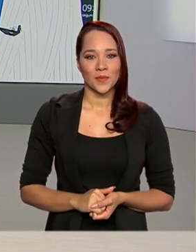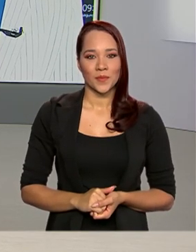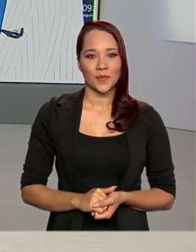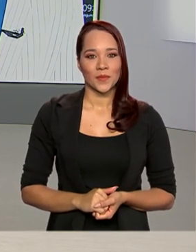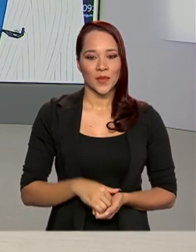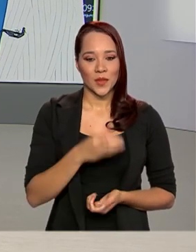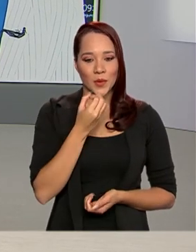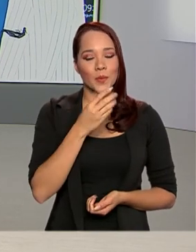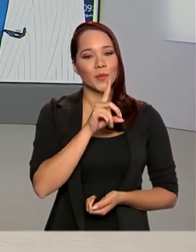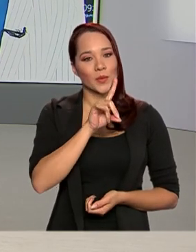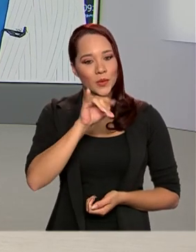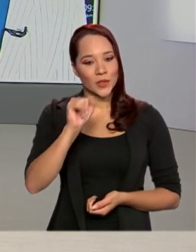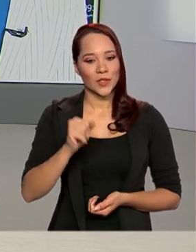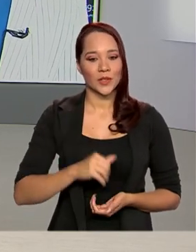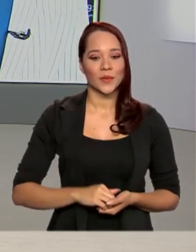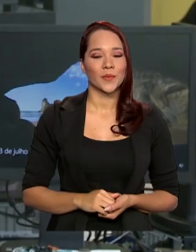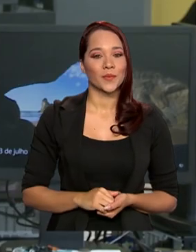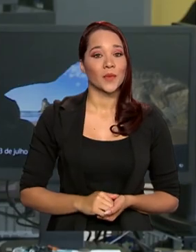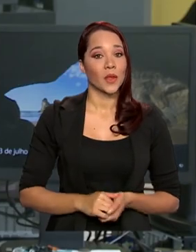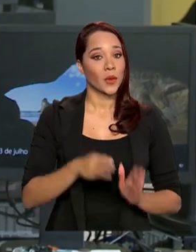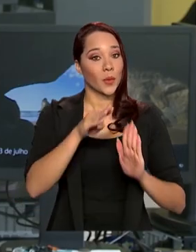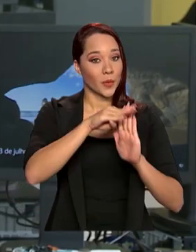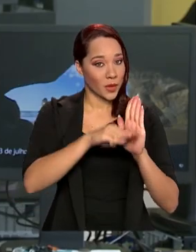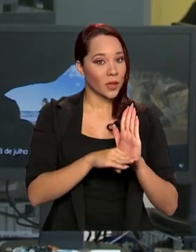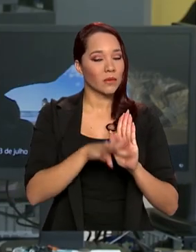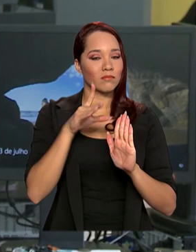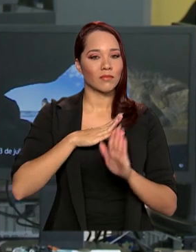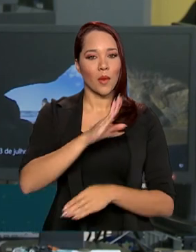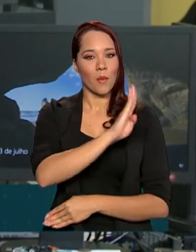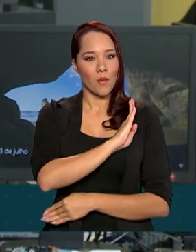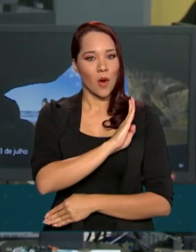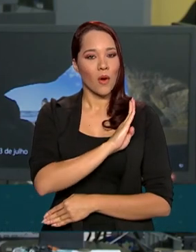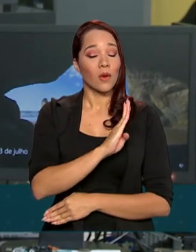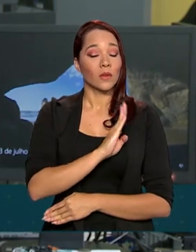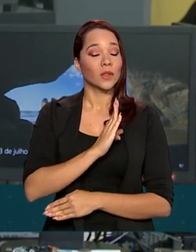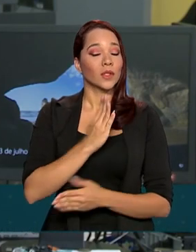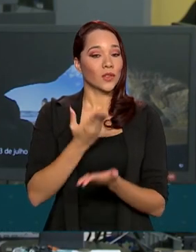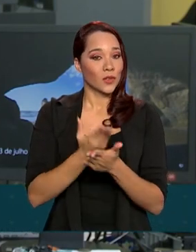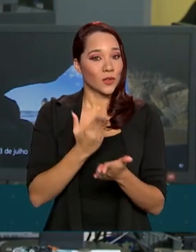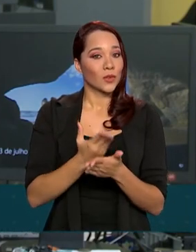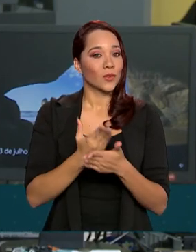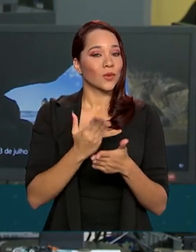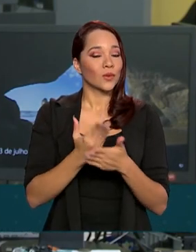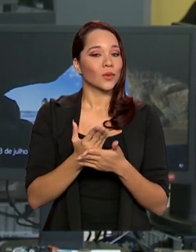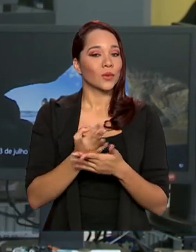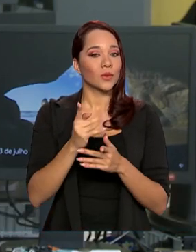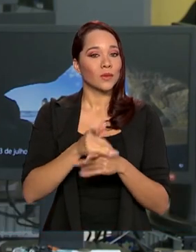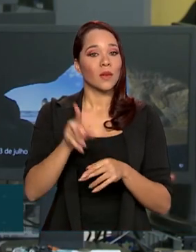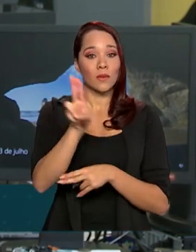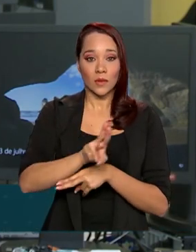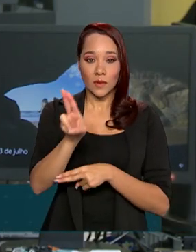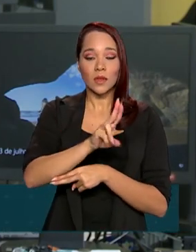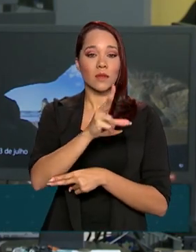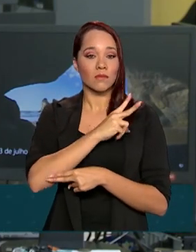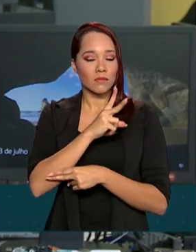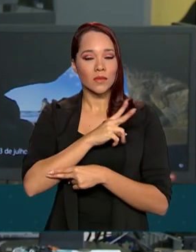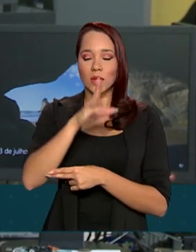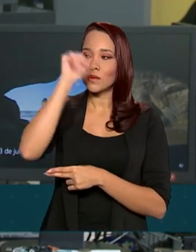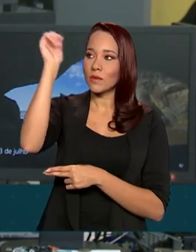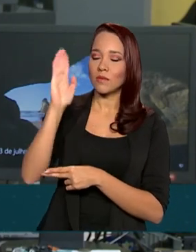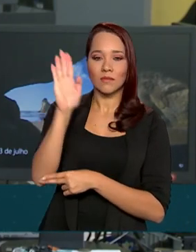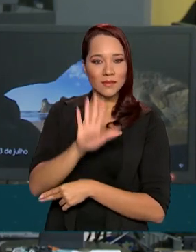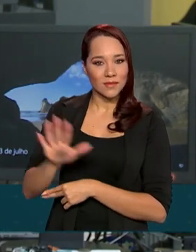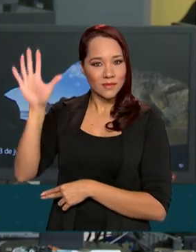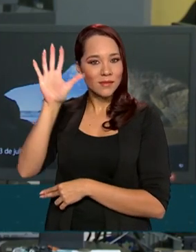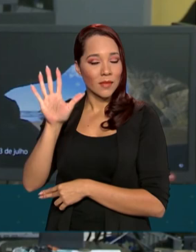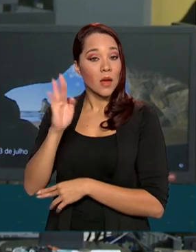Bom dia, Renata. O programa oferece bolsas de estudo integrais e parciais em universidades particulares de todo o país.